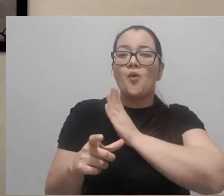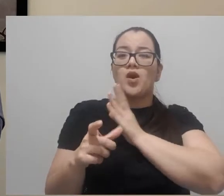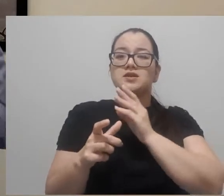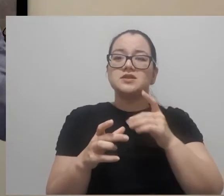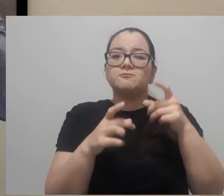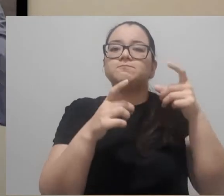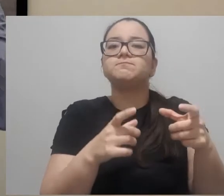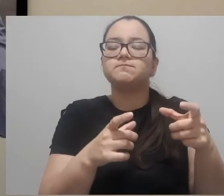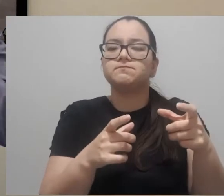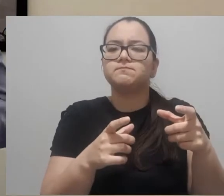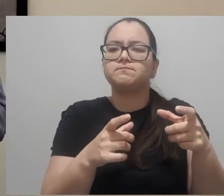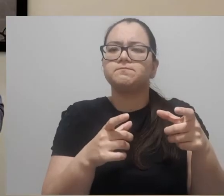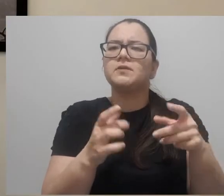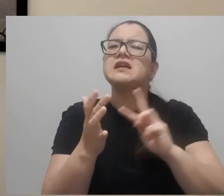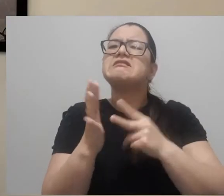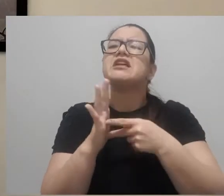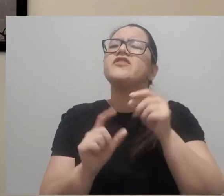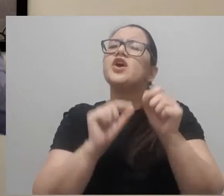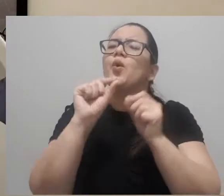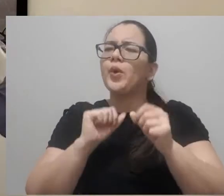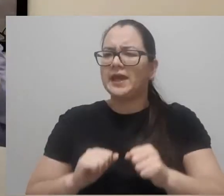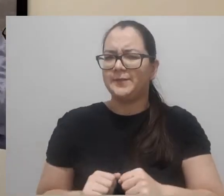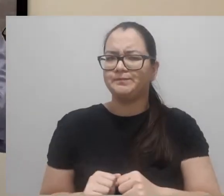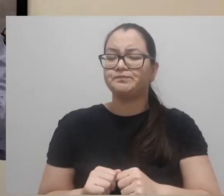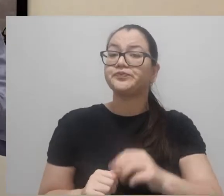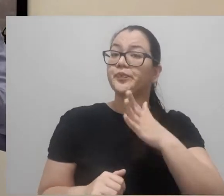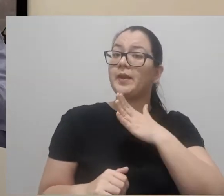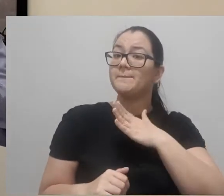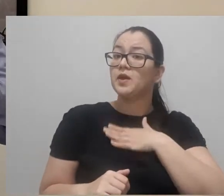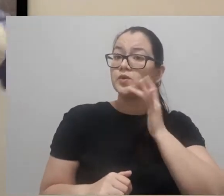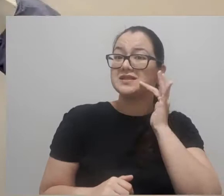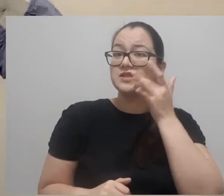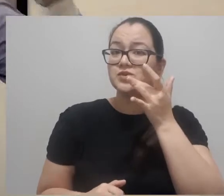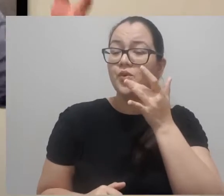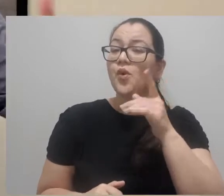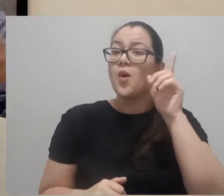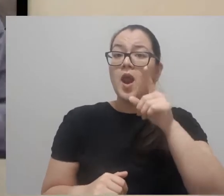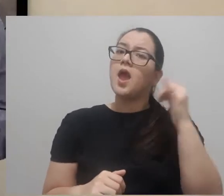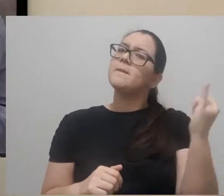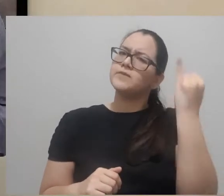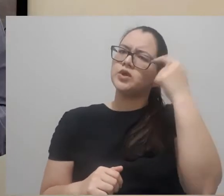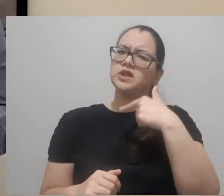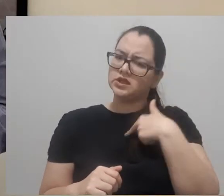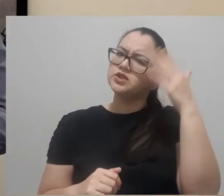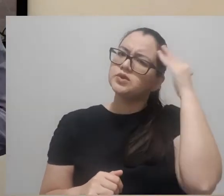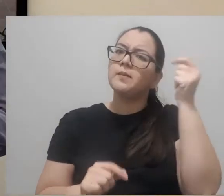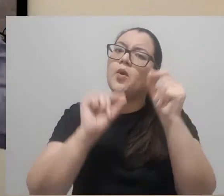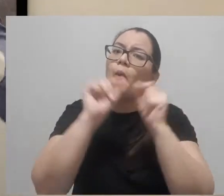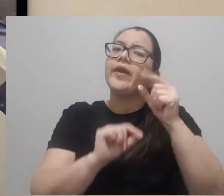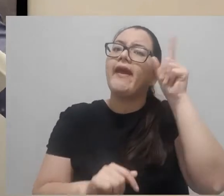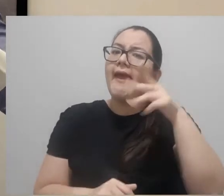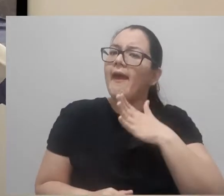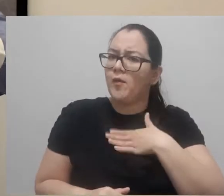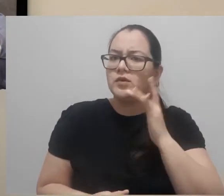Ou seja, o meu tesouro, ele é importante que eu saiba qual é o meu tesouro, porque o